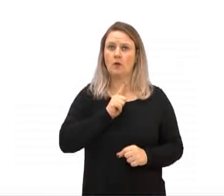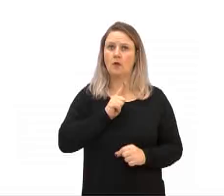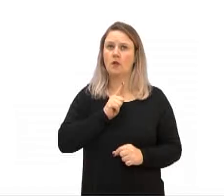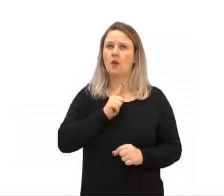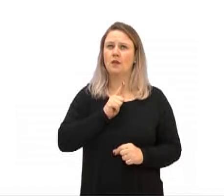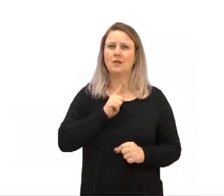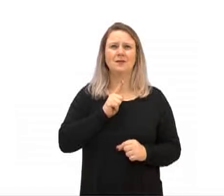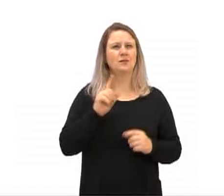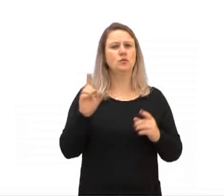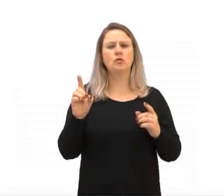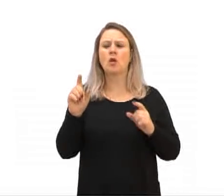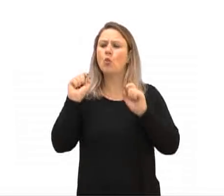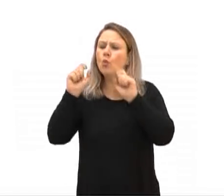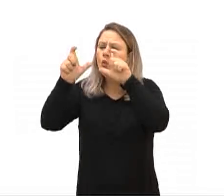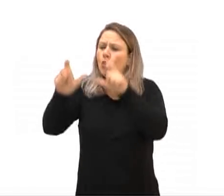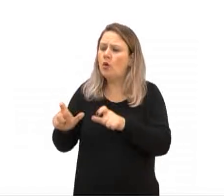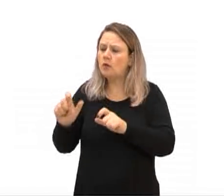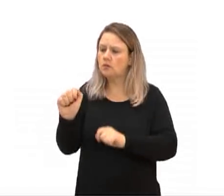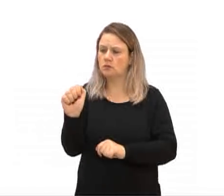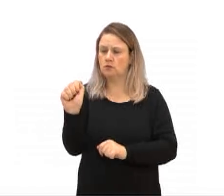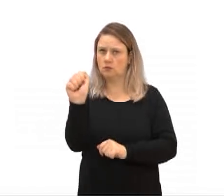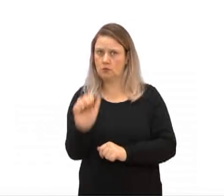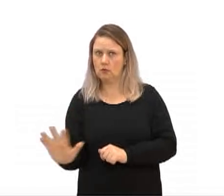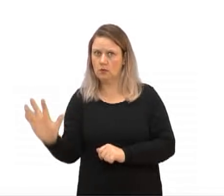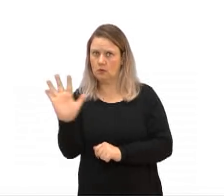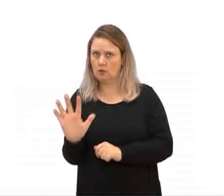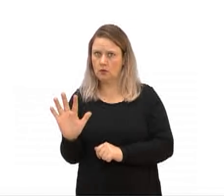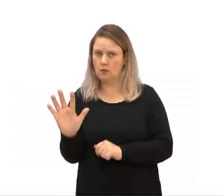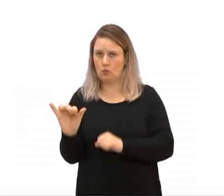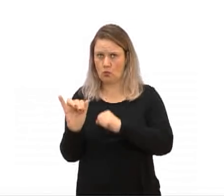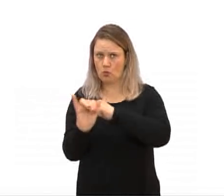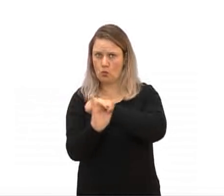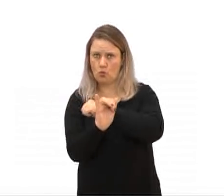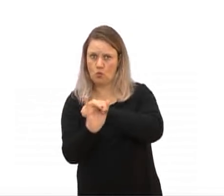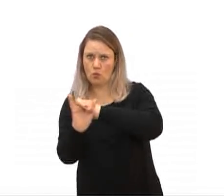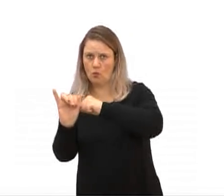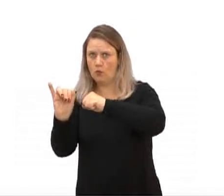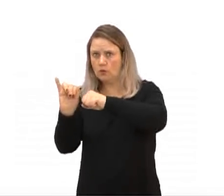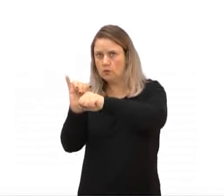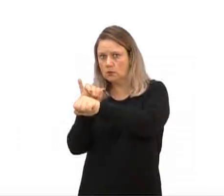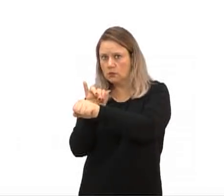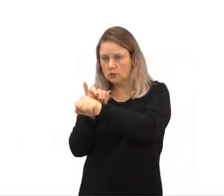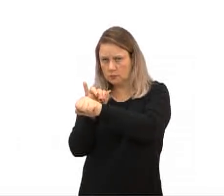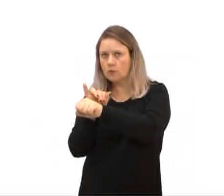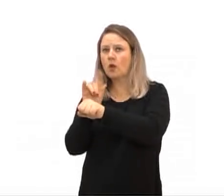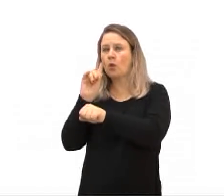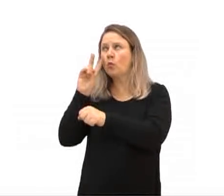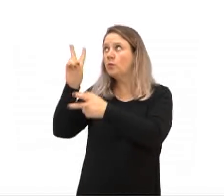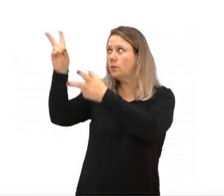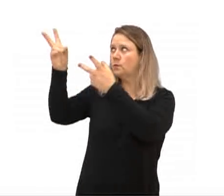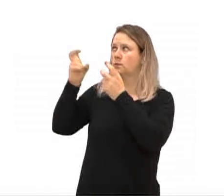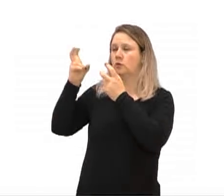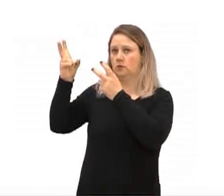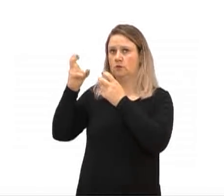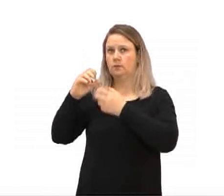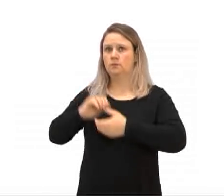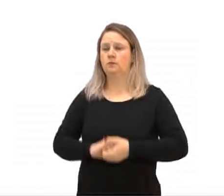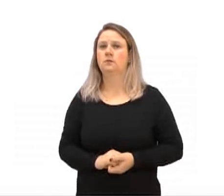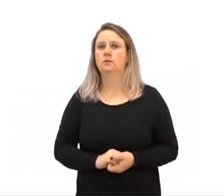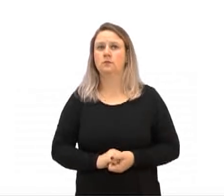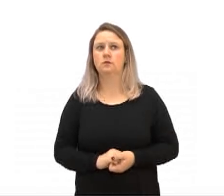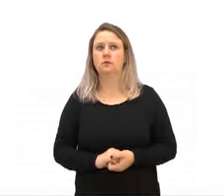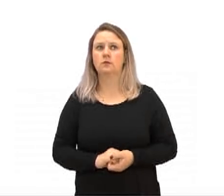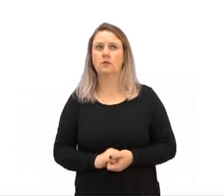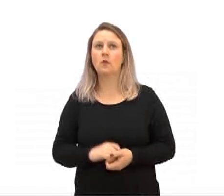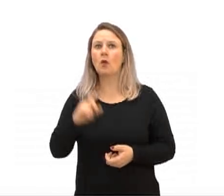se localiza aqui no continente asiático, né? Ele é uma ilha. Esse mapa não dá para ver muito bem, mas o que dá para ver certinho aqui, ó, é que